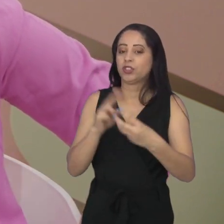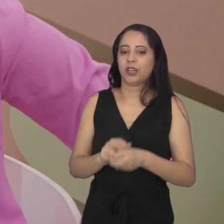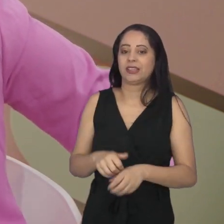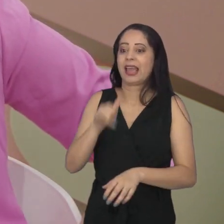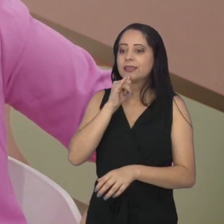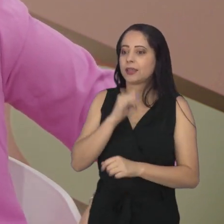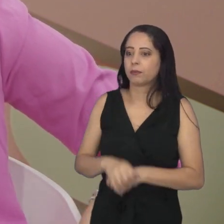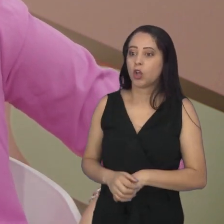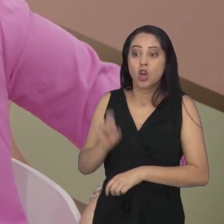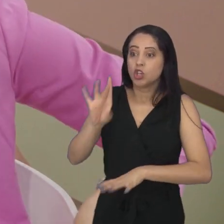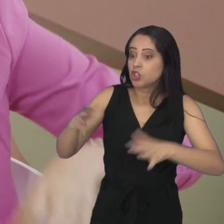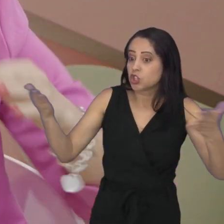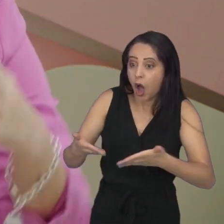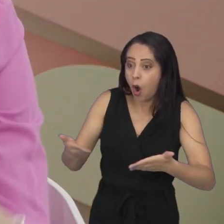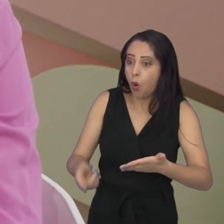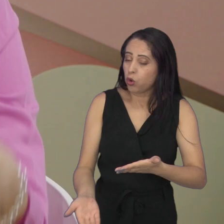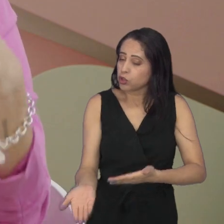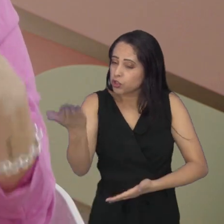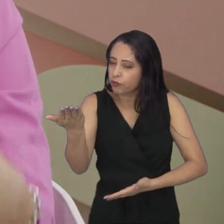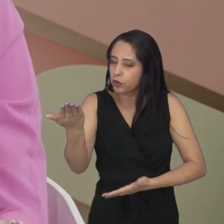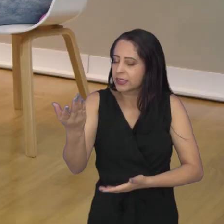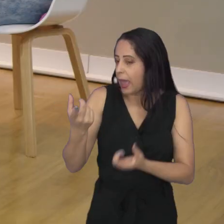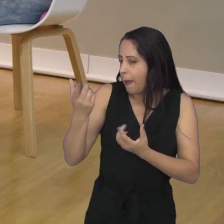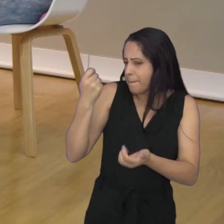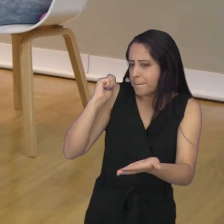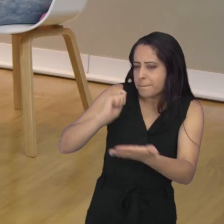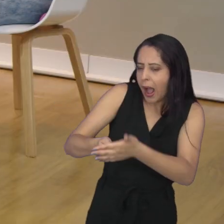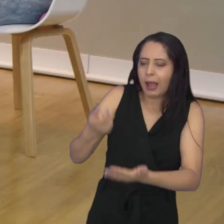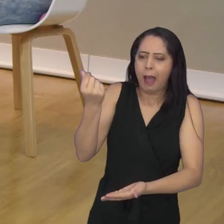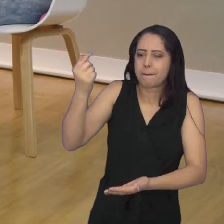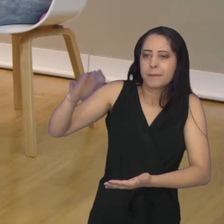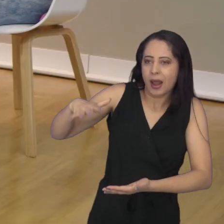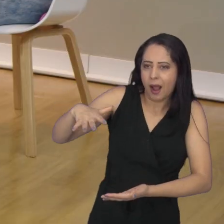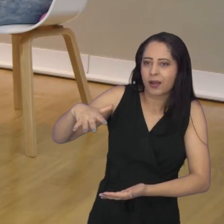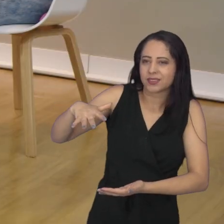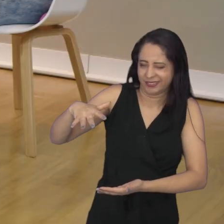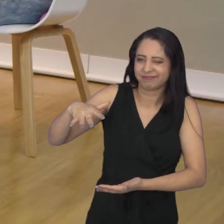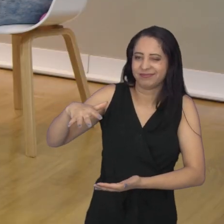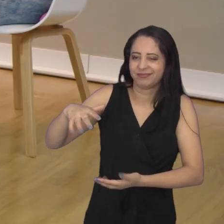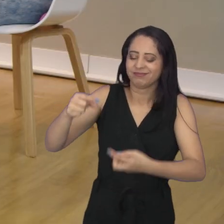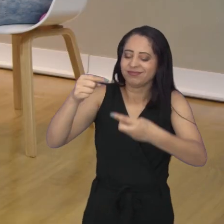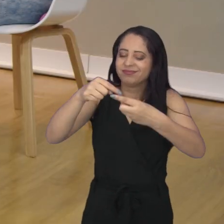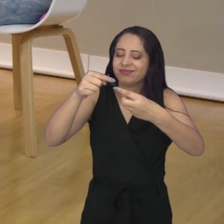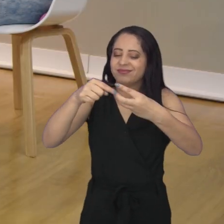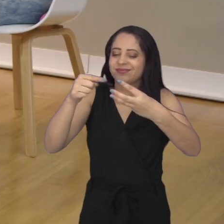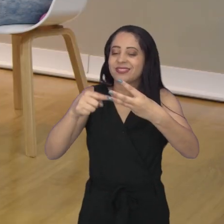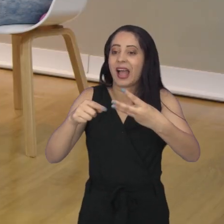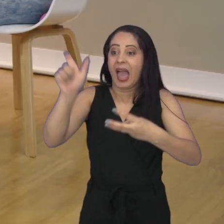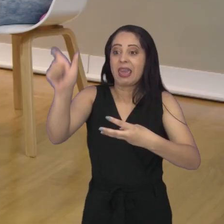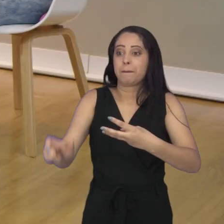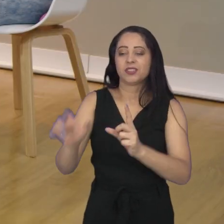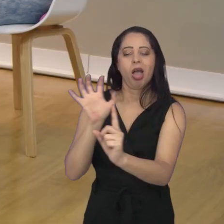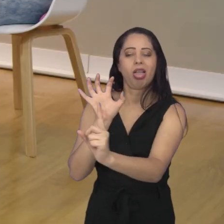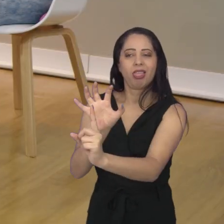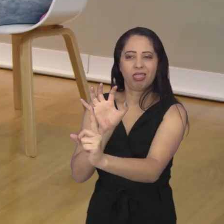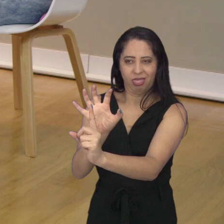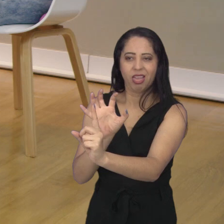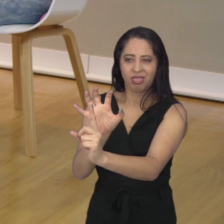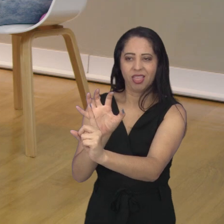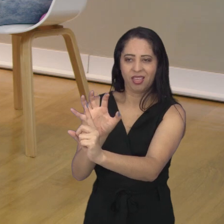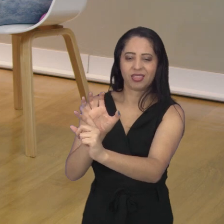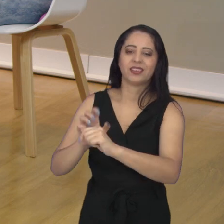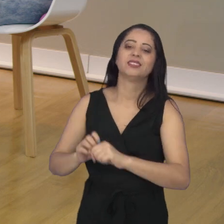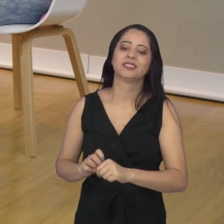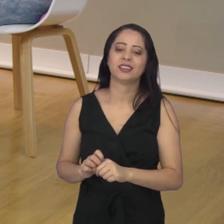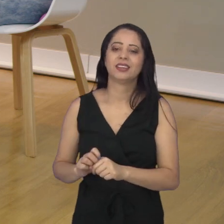Só hoje vocês vão ter essa promoção. entendeu? Entendi. Então, esses são gatilhos que